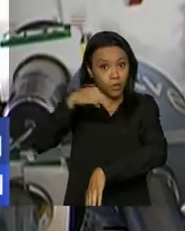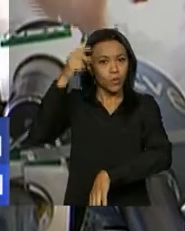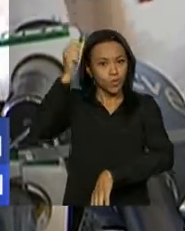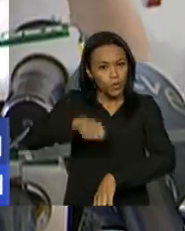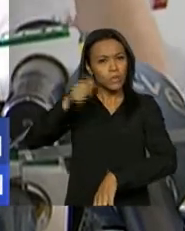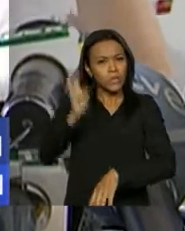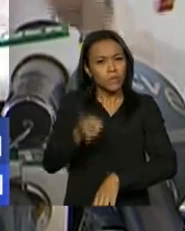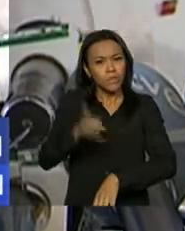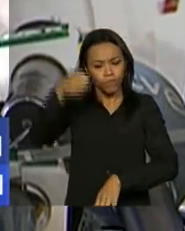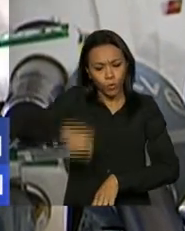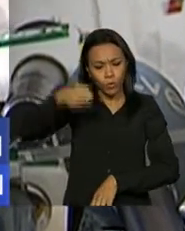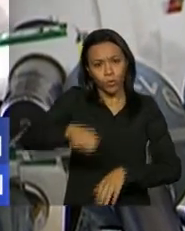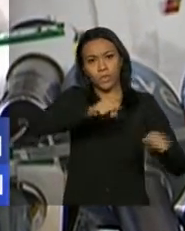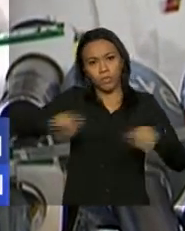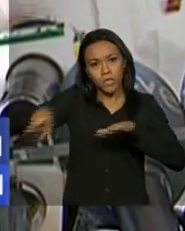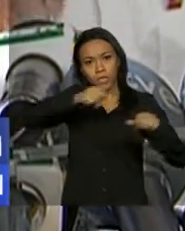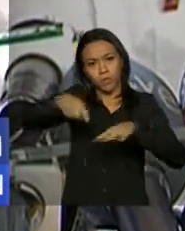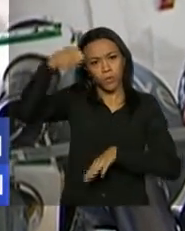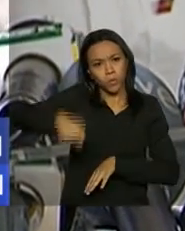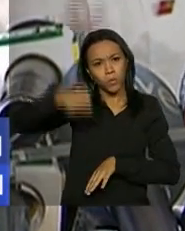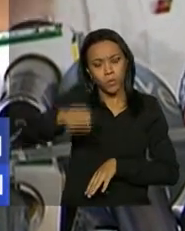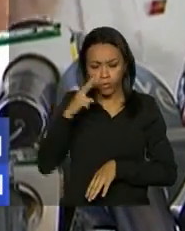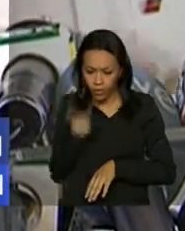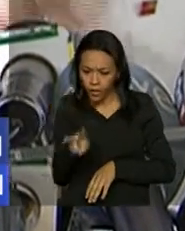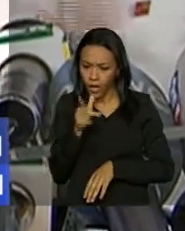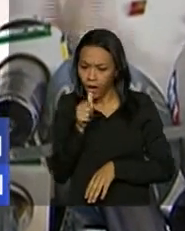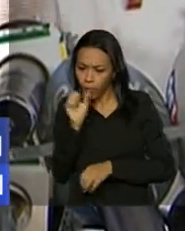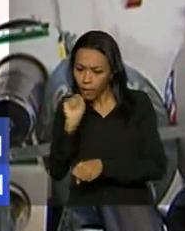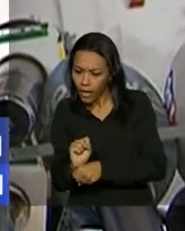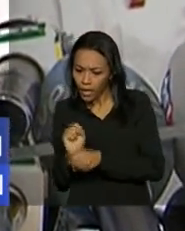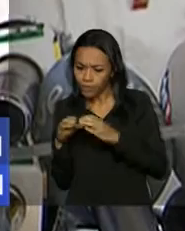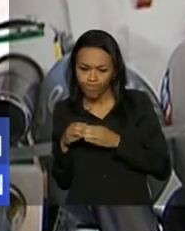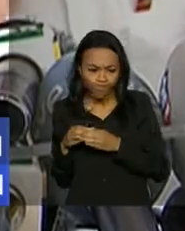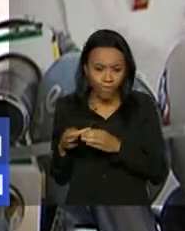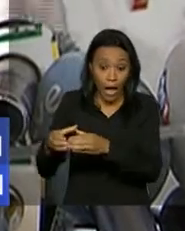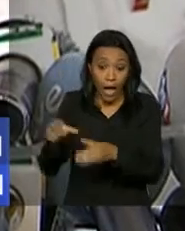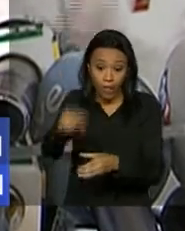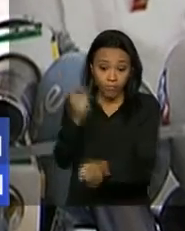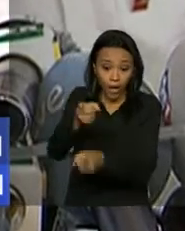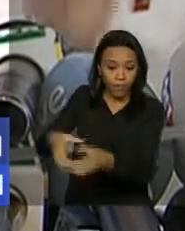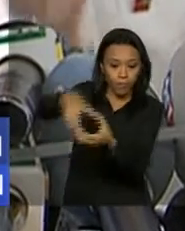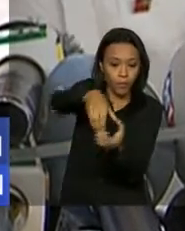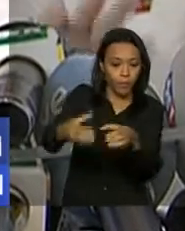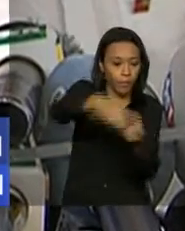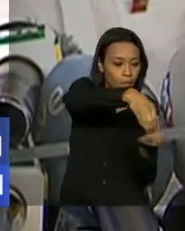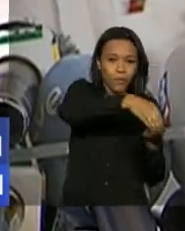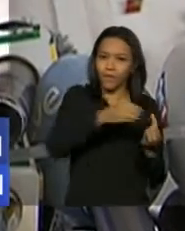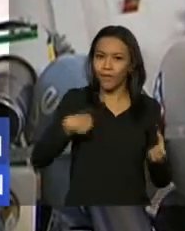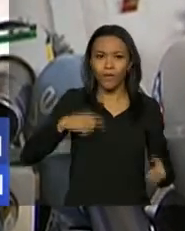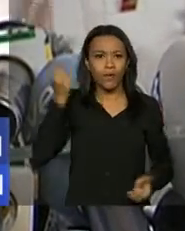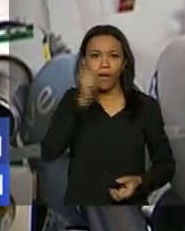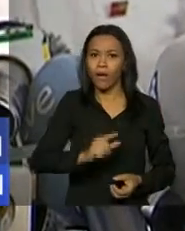semana vistoriar todos os nascedores, onde fica a água parada, nós vamos ganhar essa